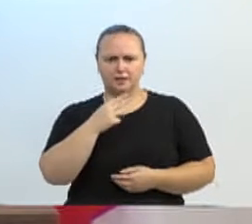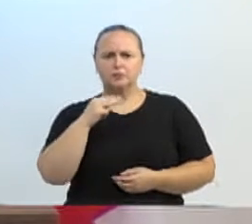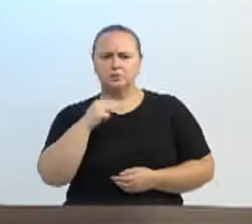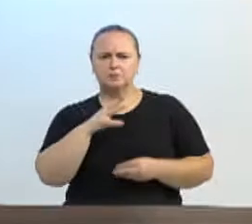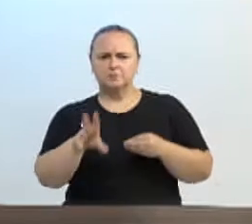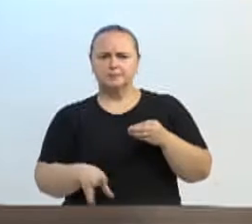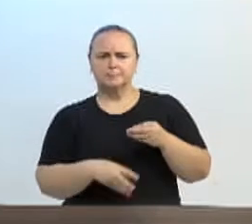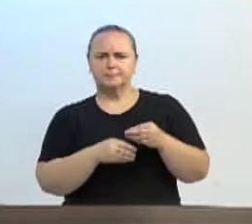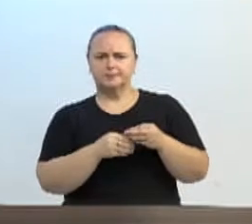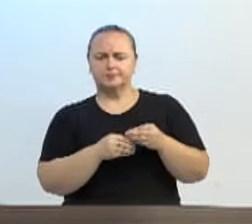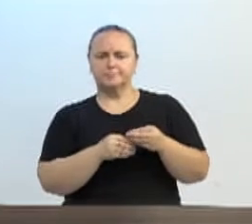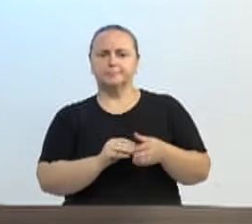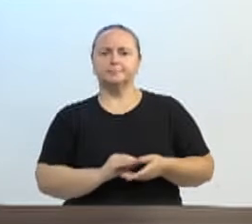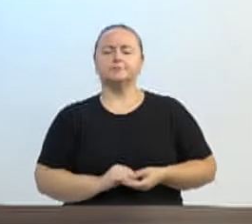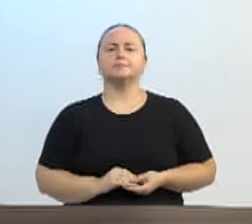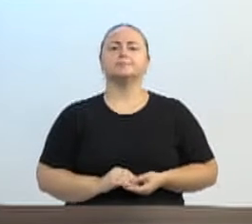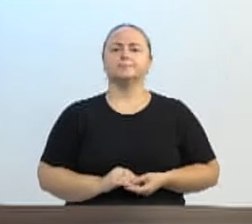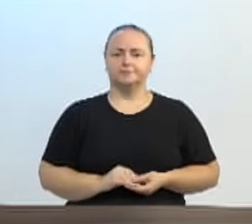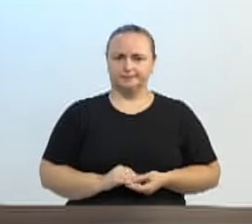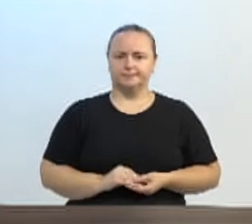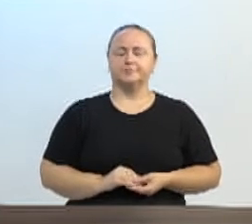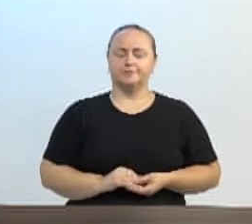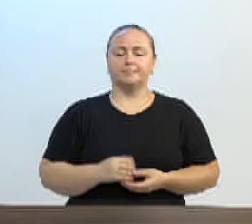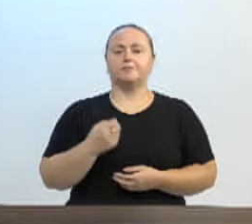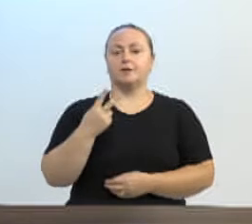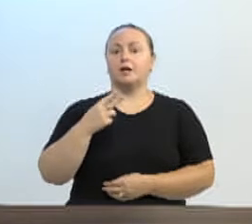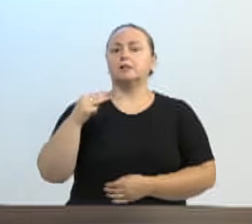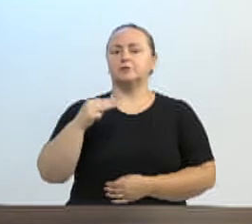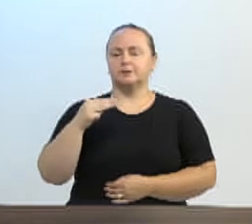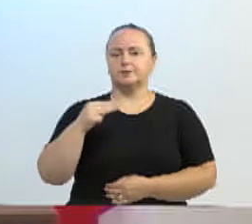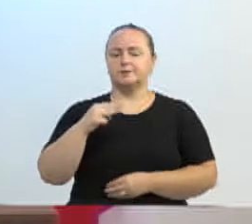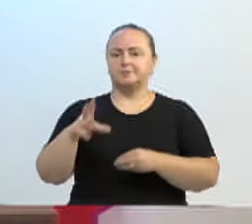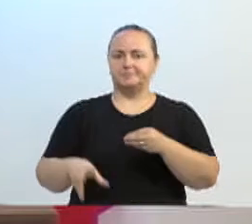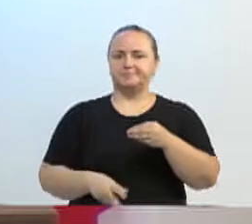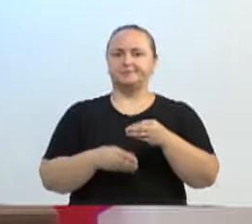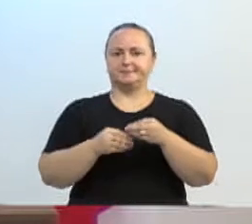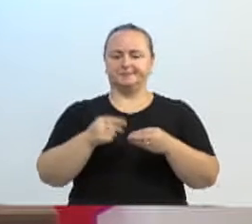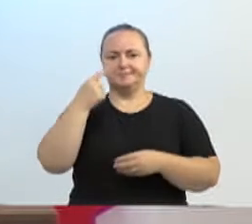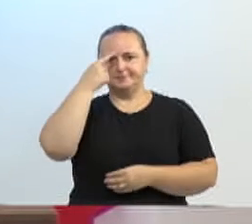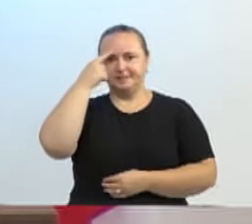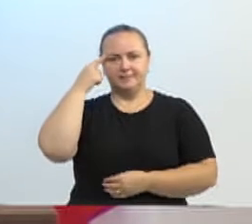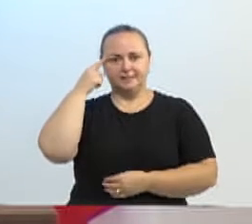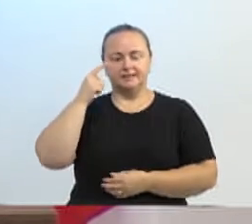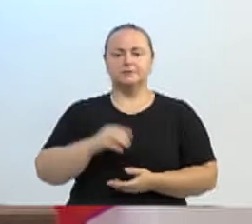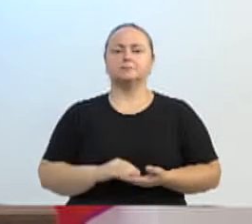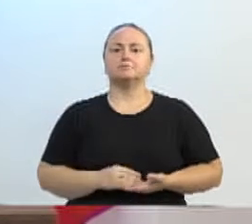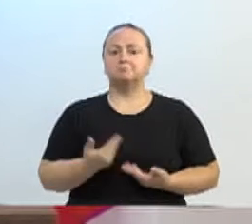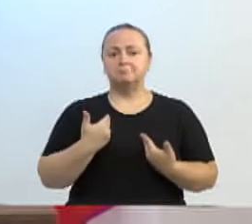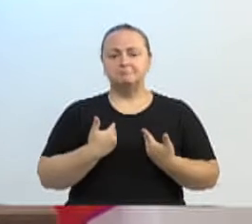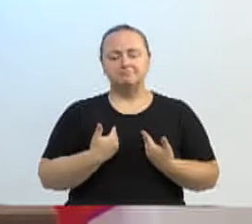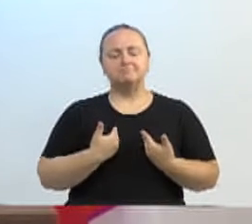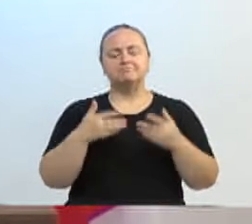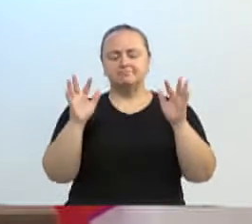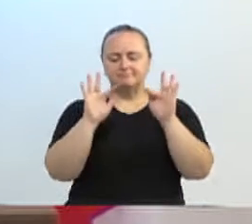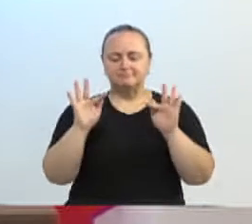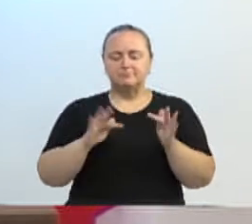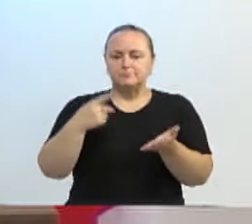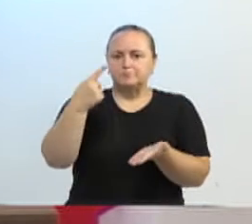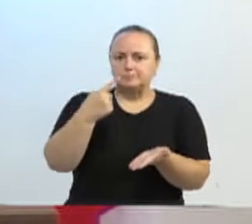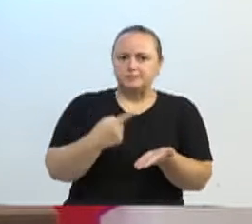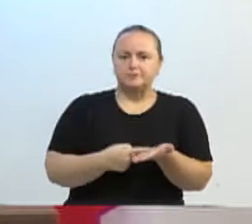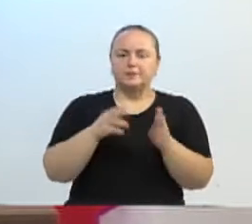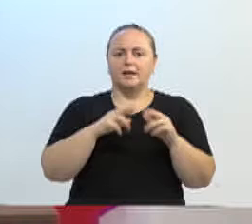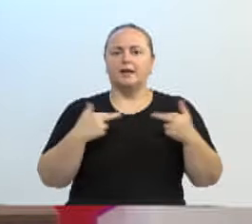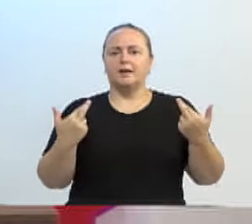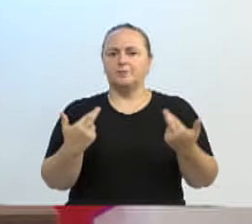gentileza. Concedo mais 2 minutos a Vossa Excelência, vereador Nito. Então, fico contente e vamos marcar uma reunião. Se de repente a